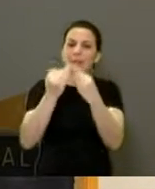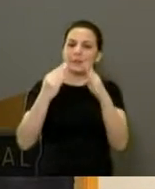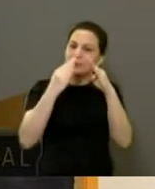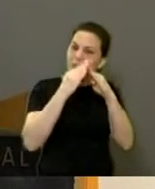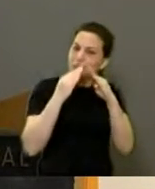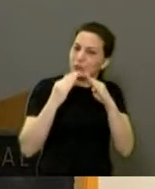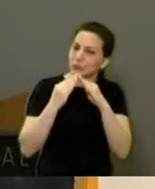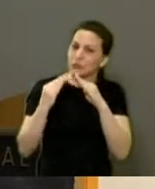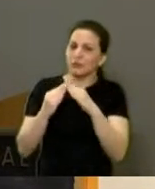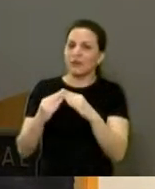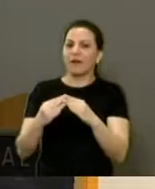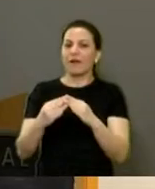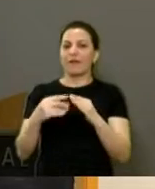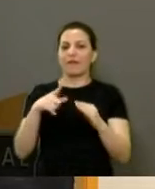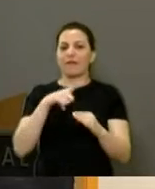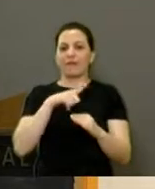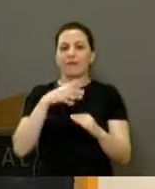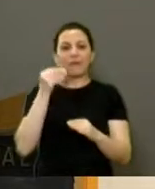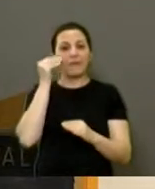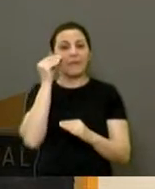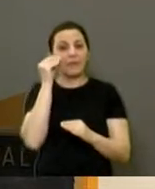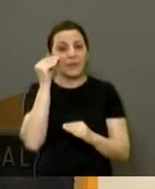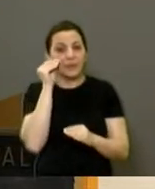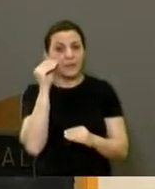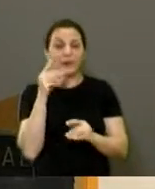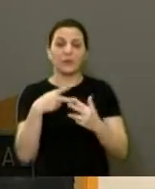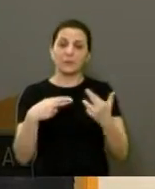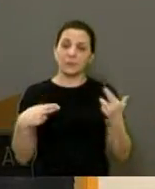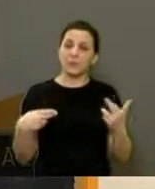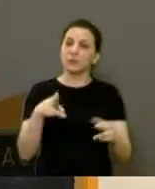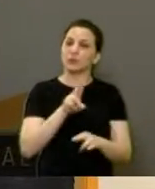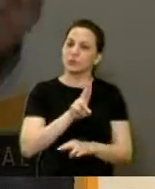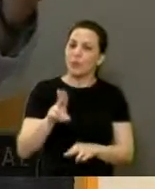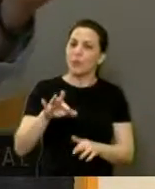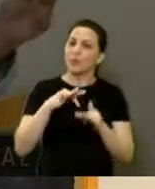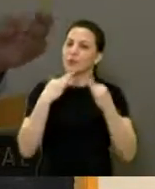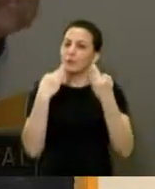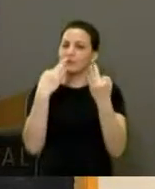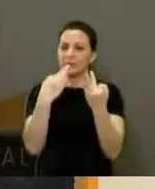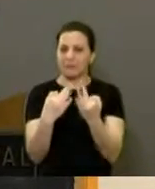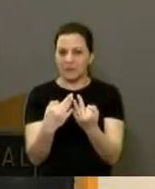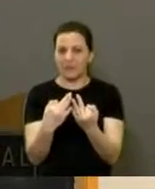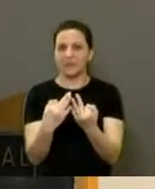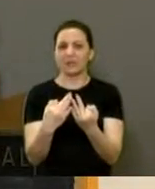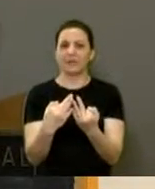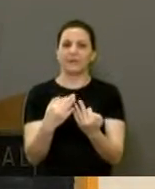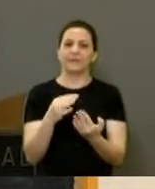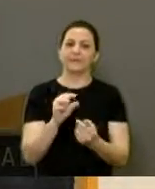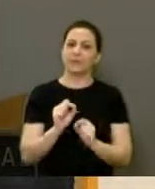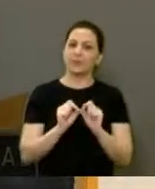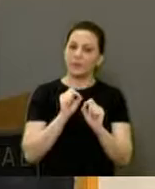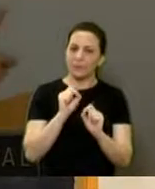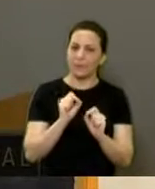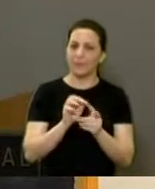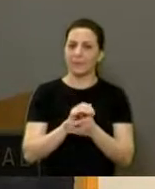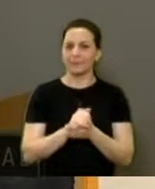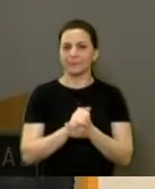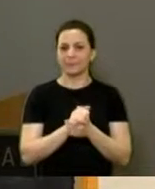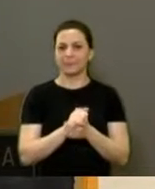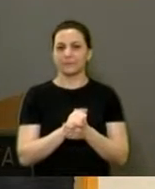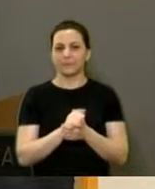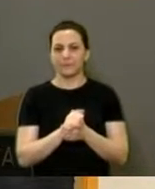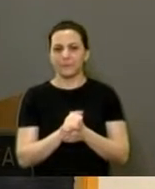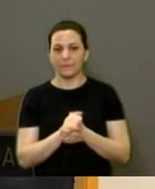lares, aonde se tenta prestigiar o nome da família, não importa, mas até de uma forma